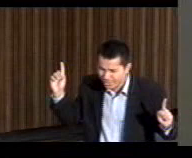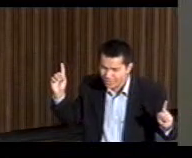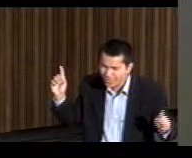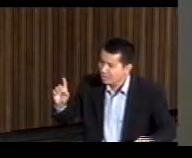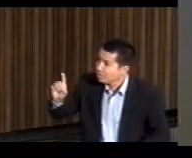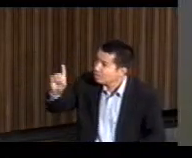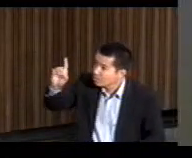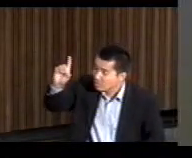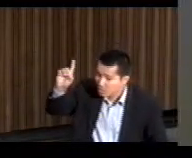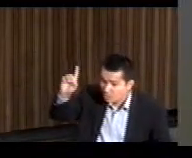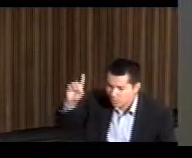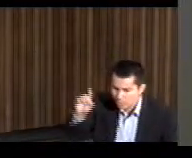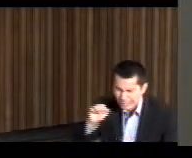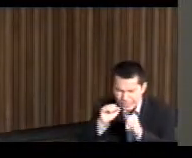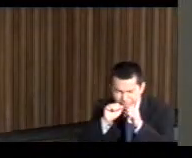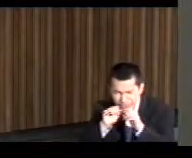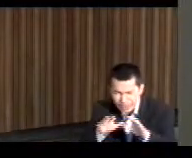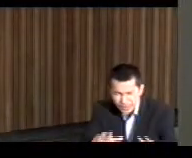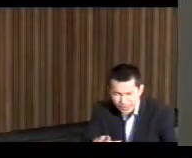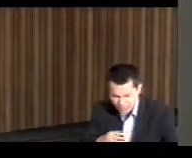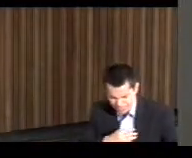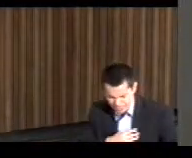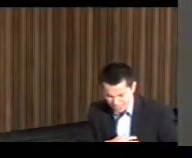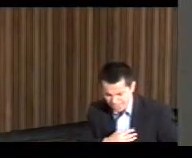com as suas misericórdias?